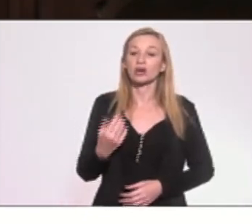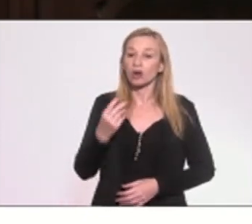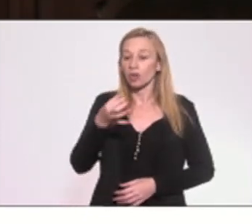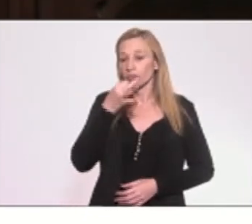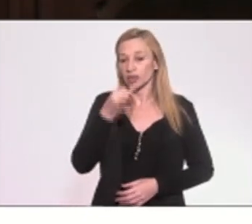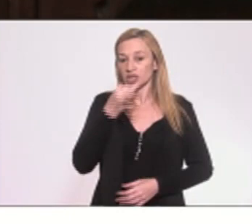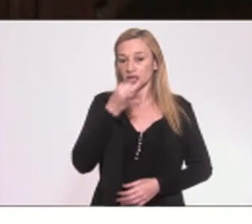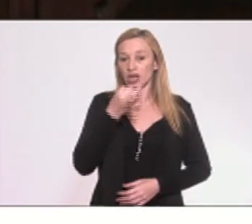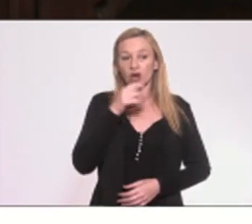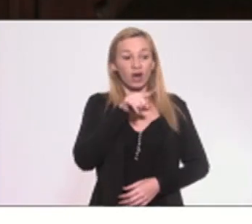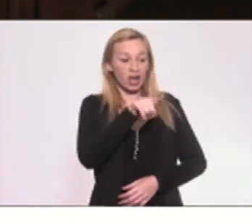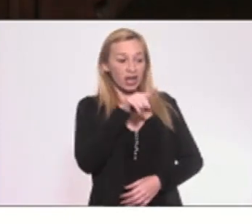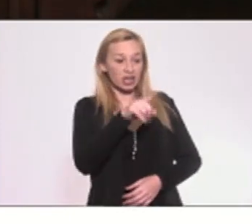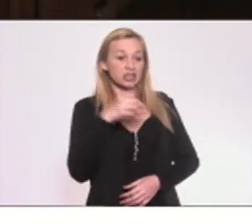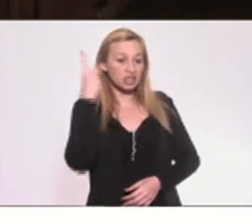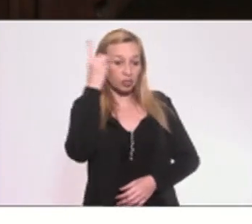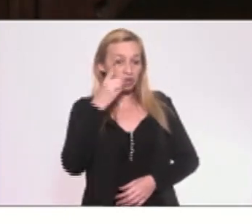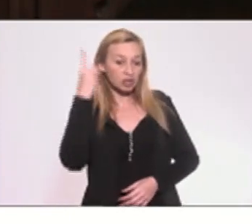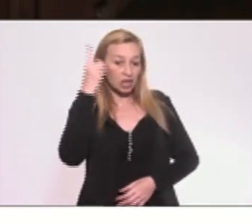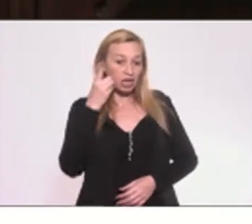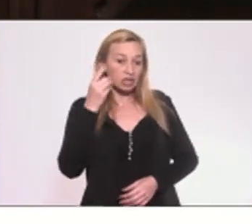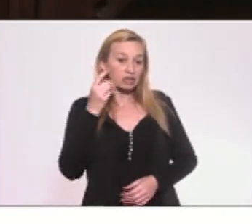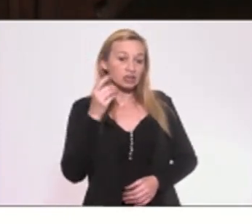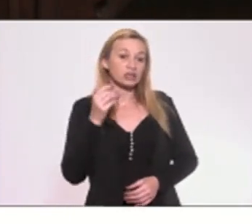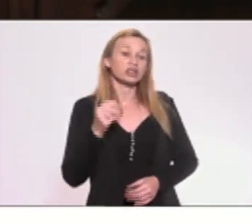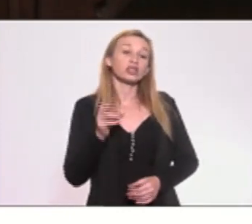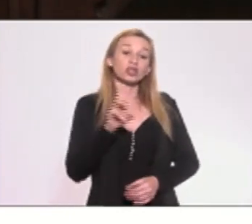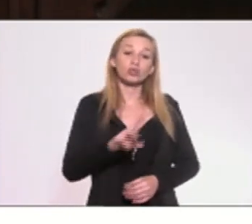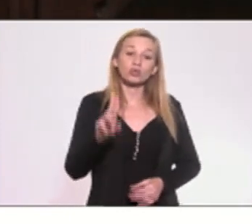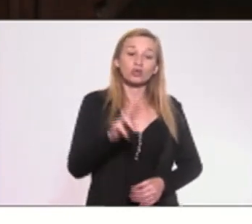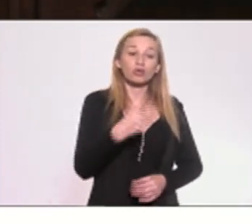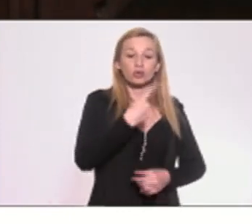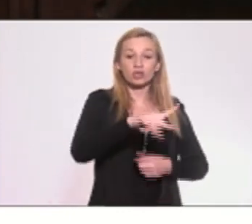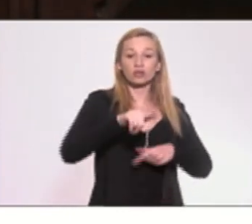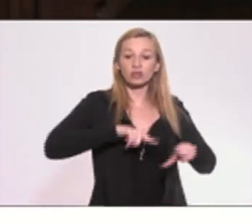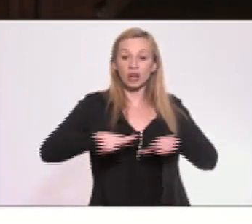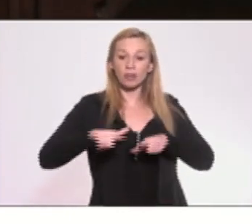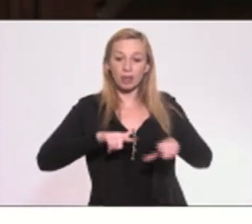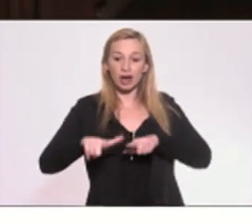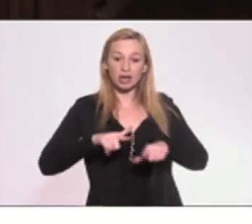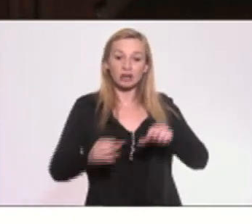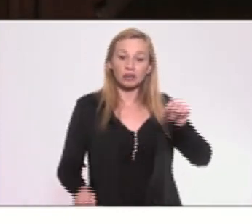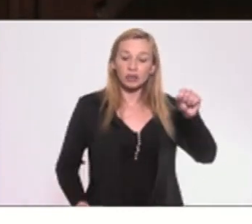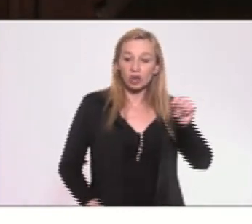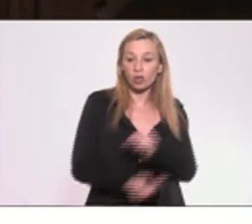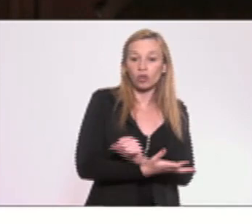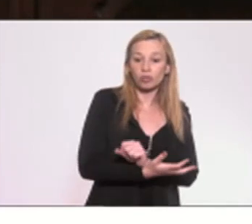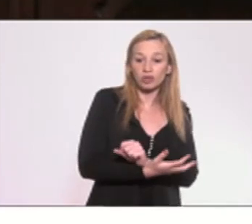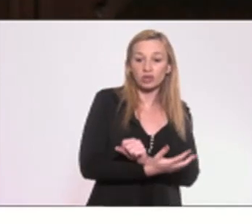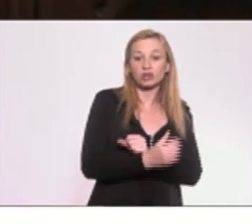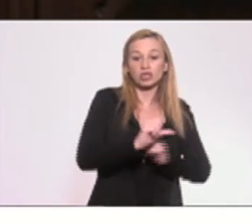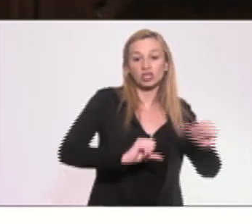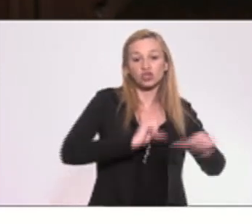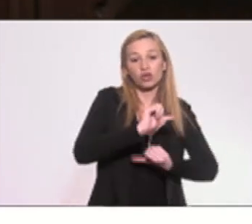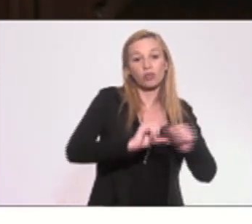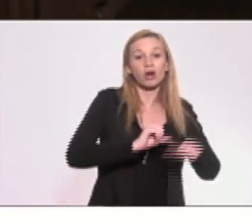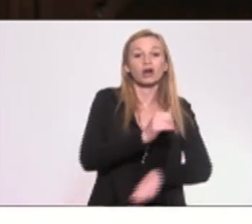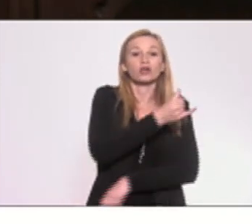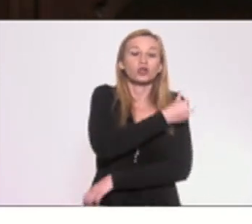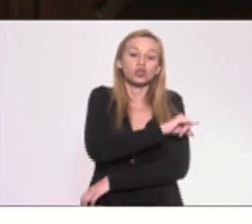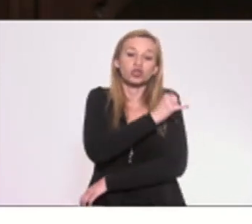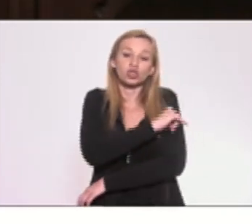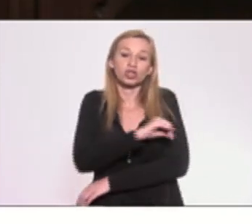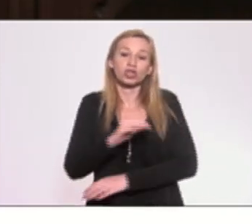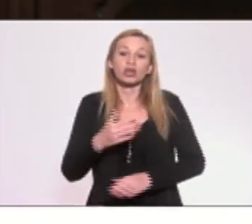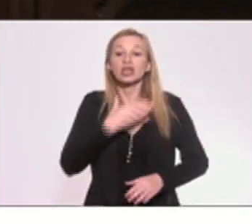extrapolaram todo o seu poder de julgo na máquina pública e transformaram o Rio de Janeiro no que vemos